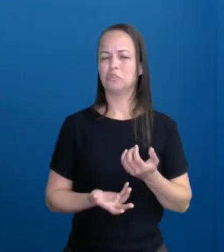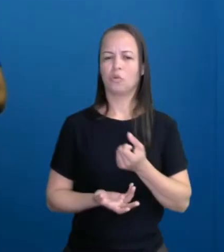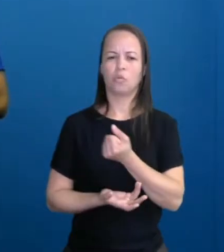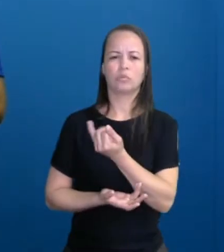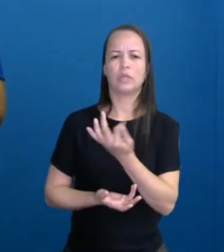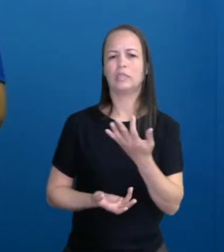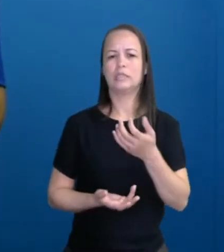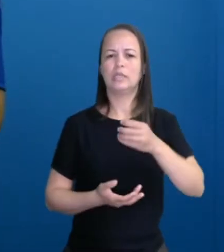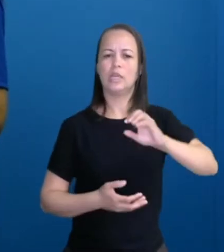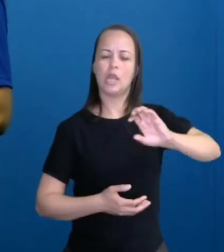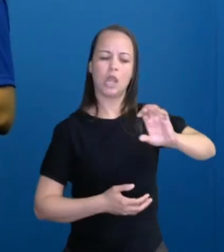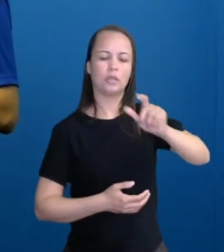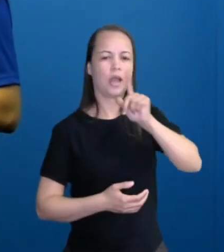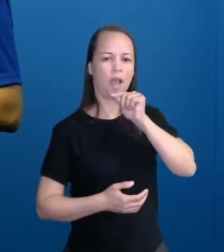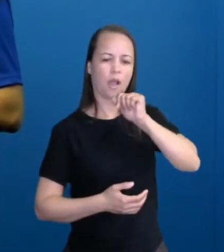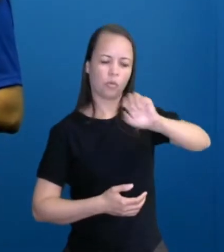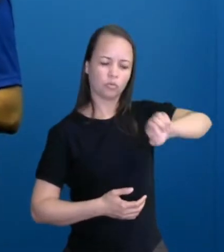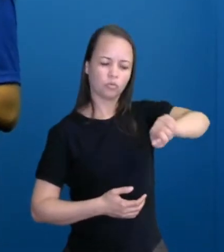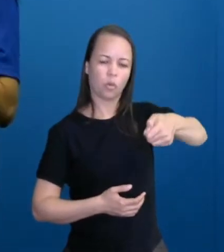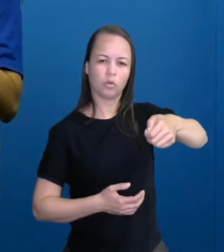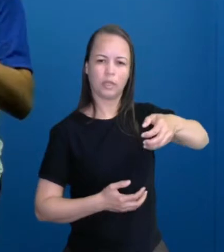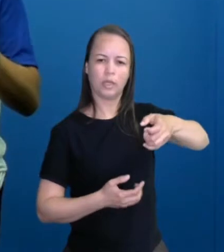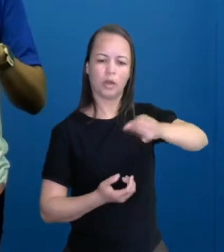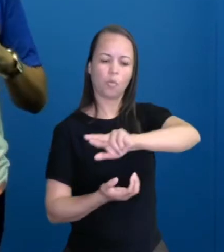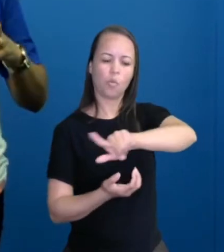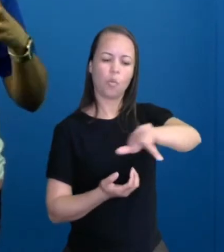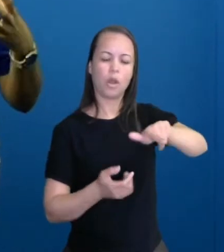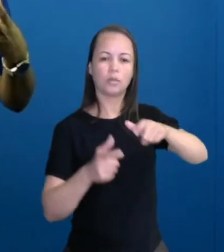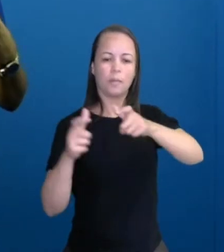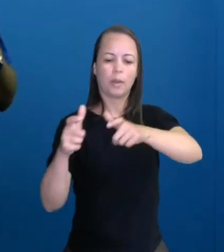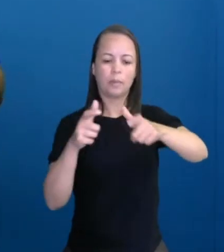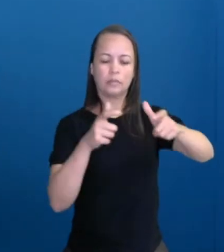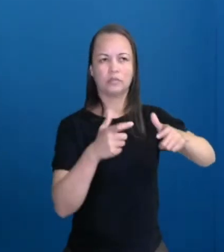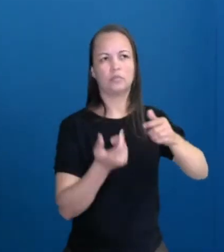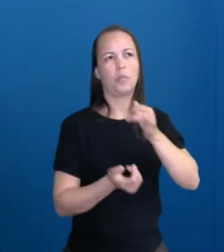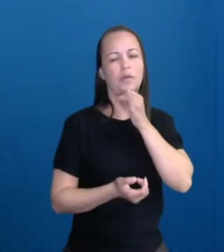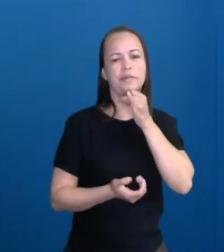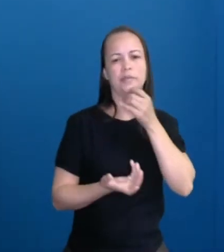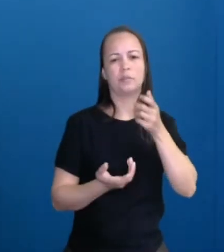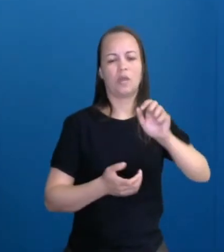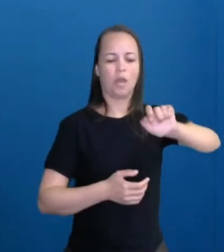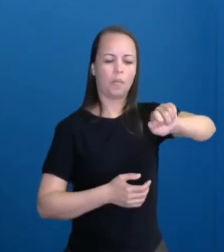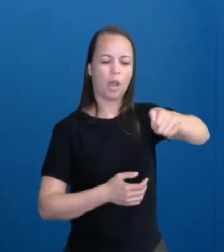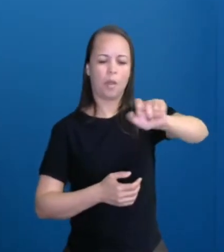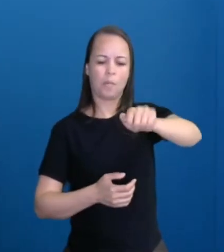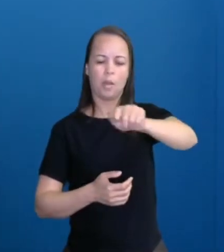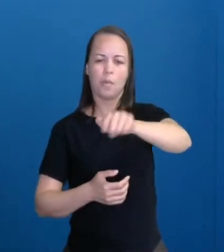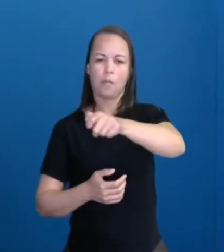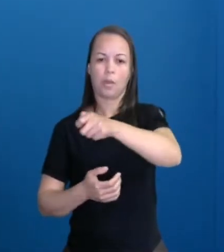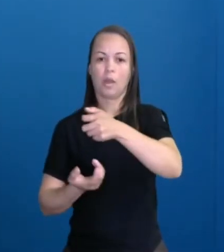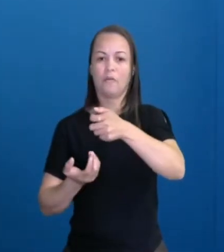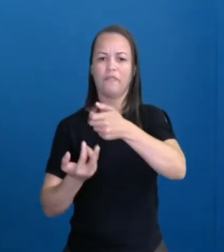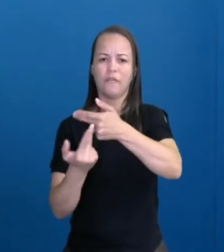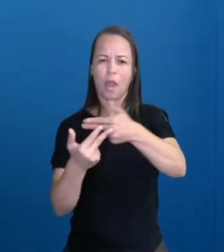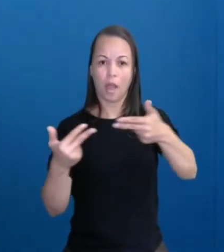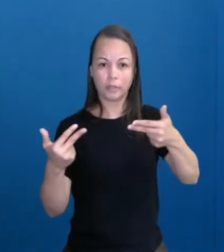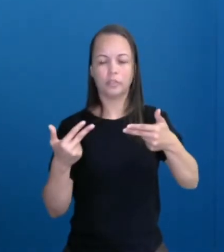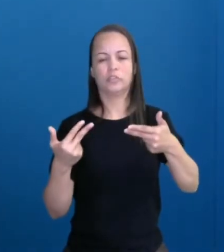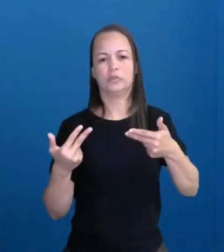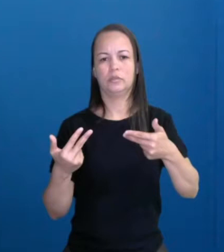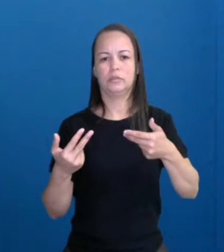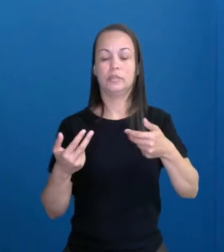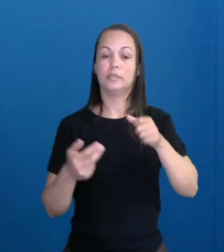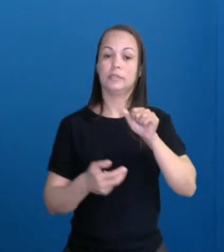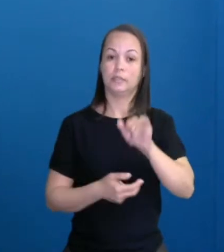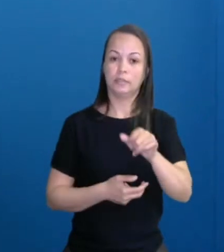encher um reservatório de água, por exemplo. Digamos que você tenha várias torneiras com a mesma vazão, tá bom? Se você